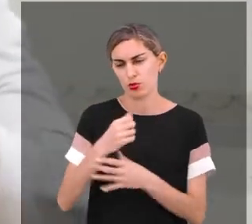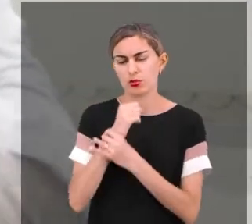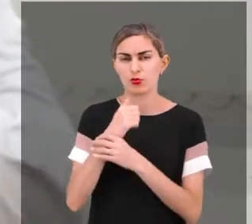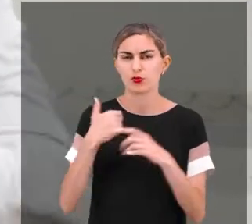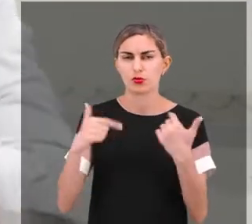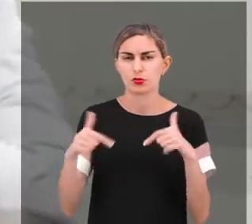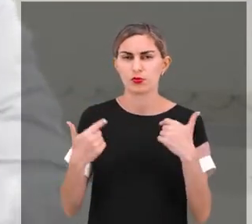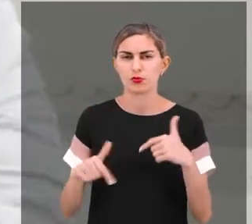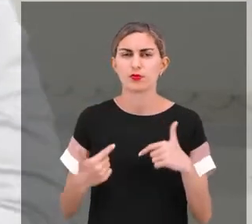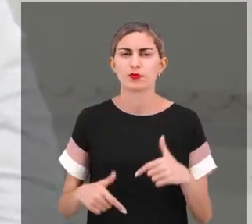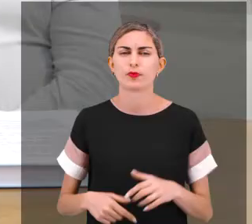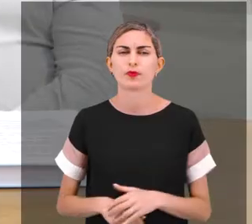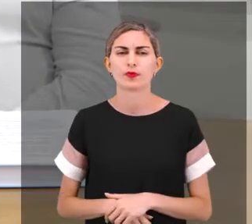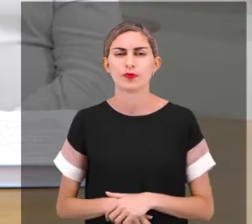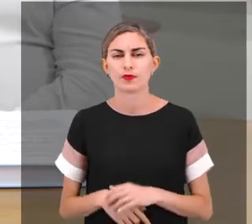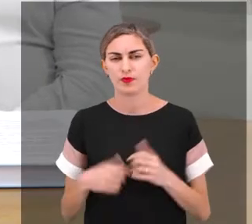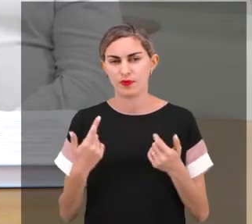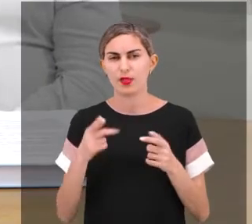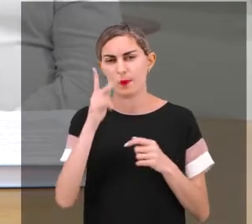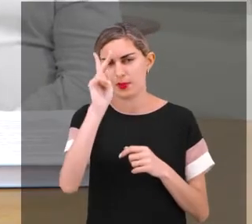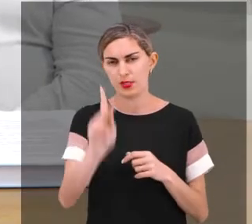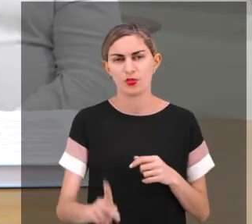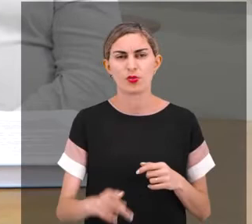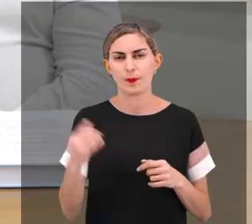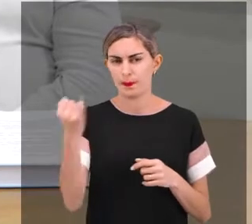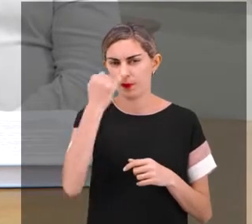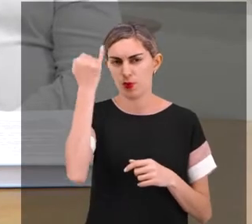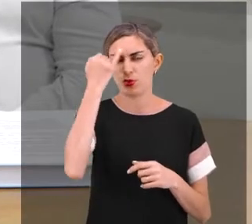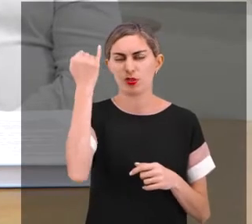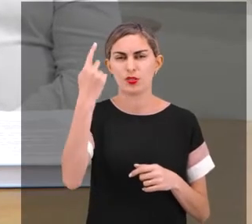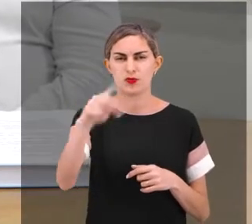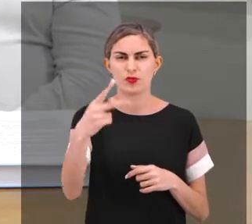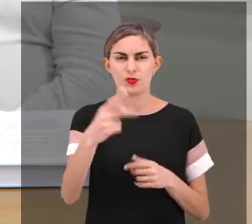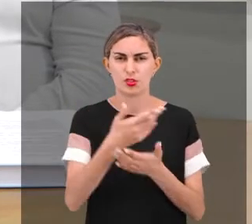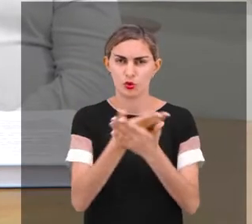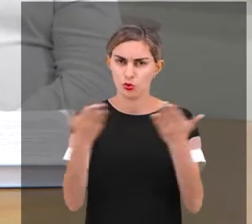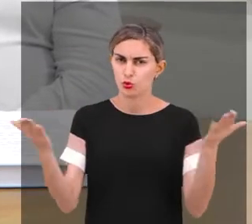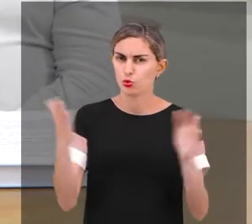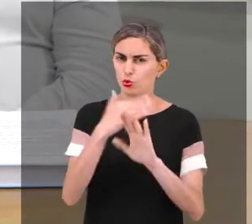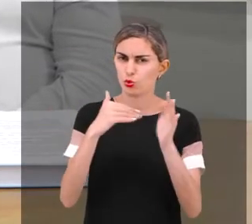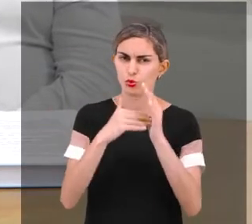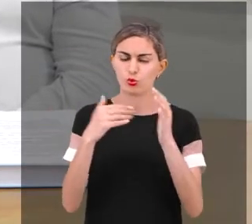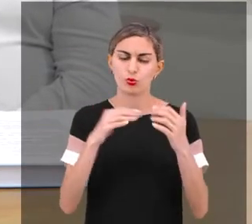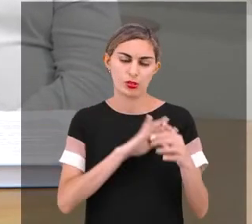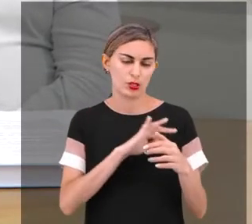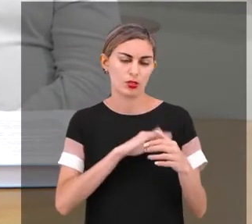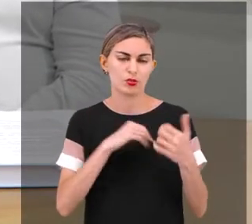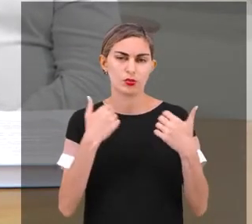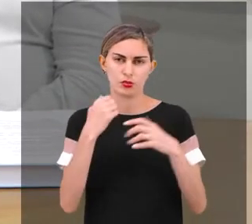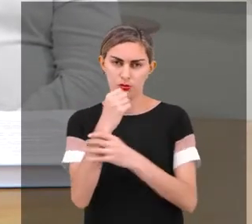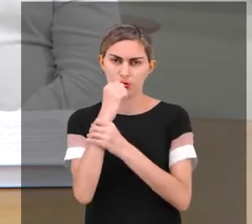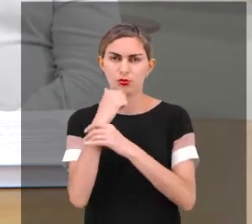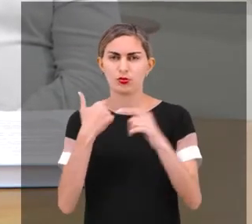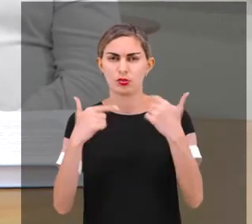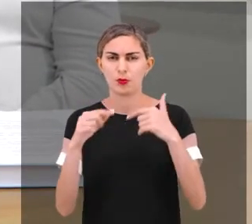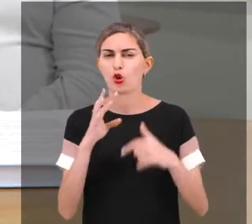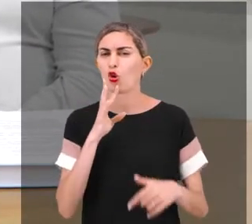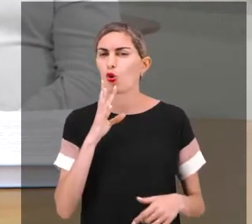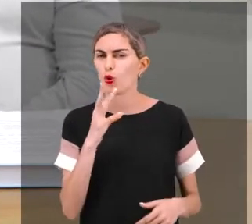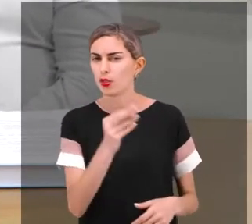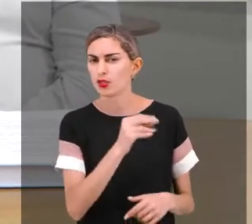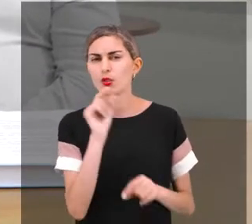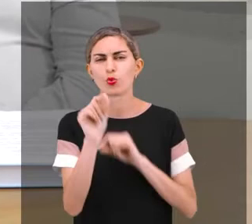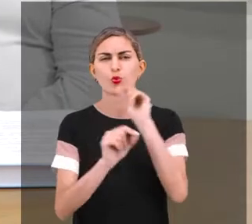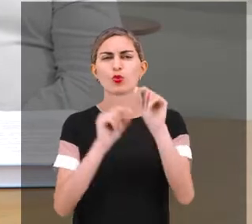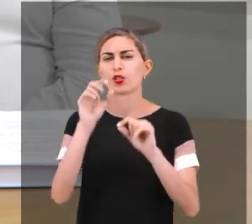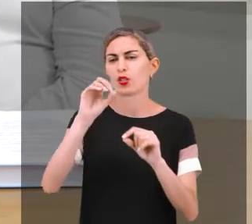pelos sindicatos, tudo é feito pelo órgão. Tudo é feito por esse órgão. É. A importância para vocês, futuros técnicos de segurança do trabalho, é conhecer o